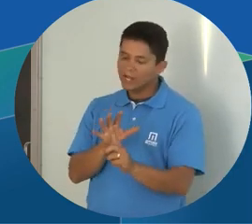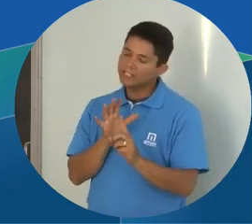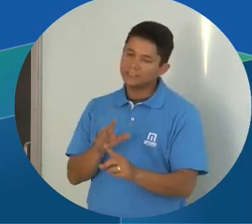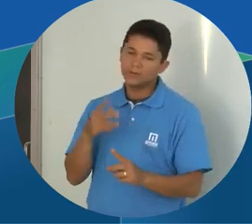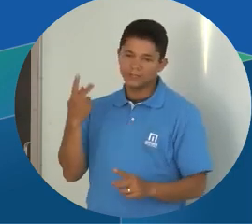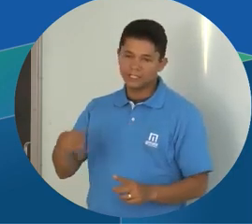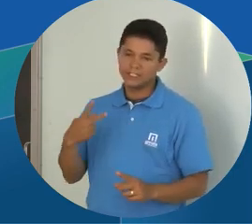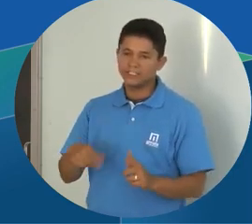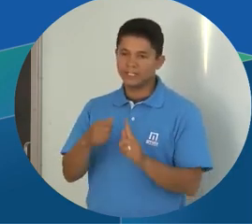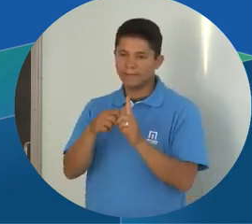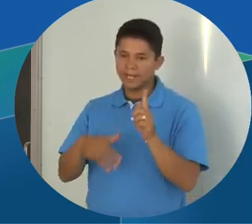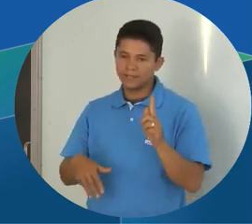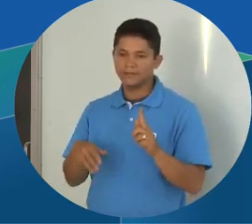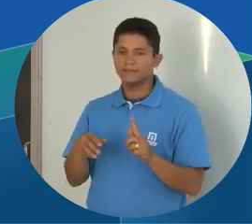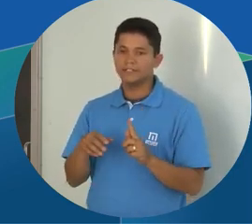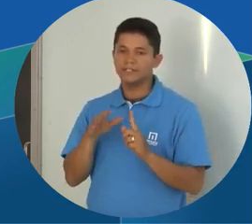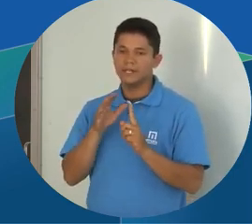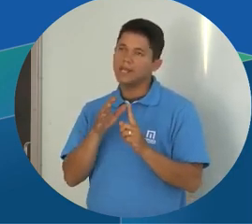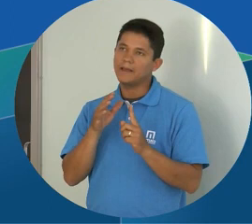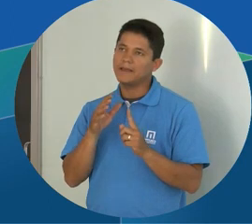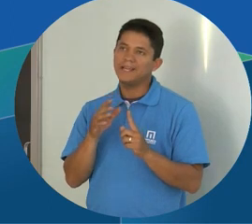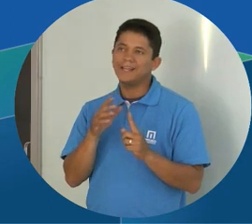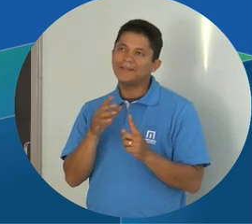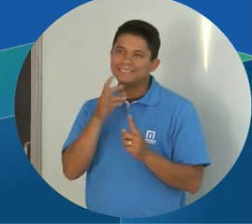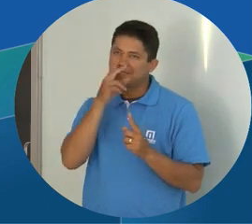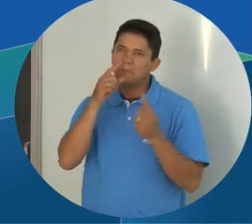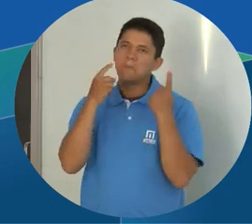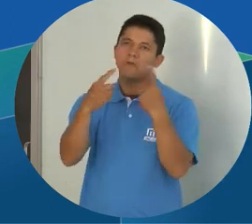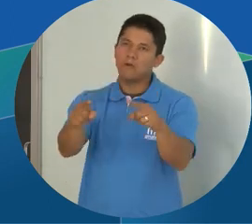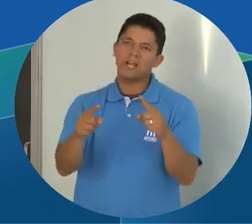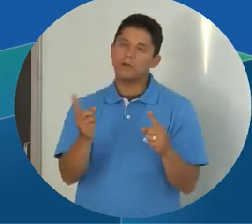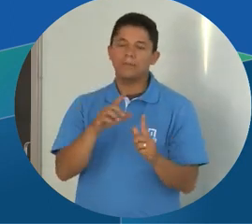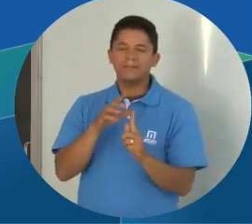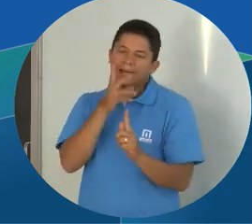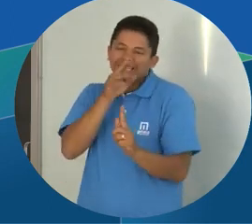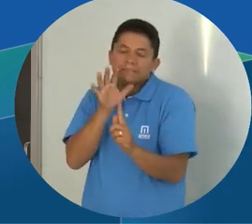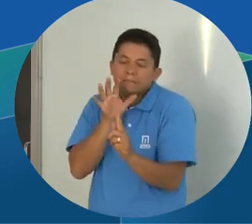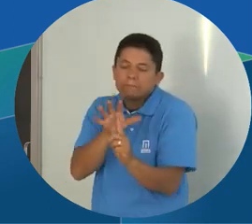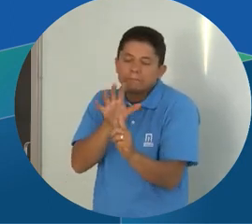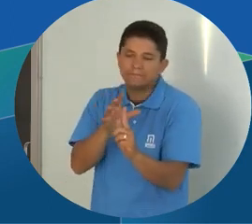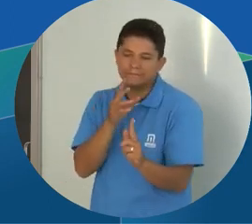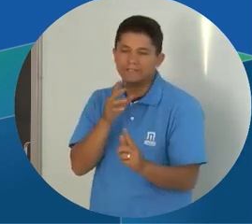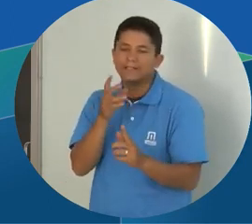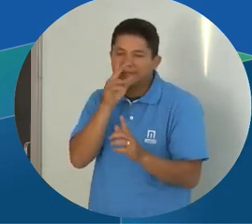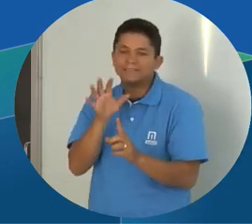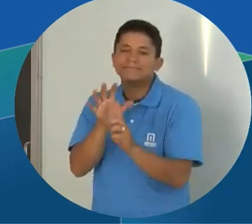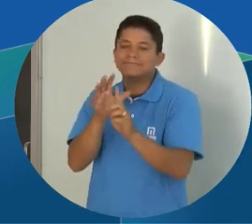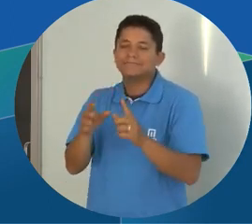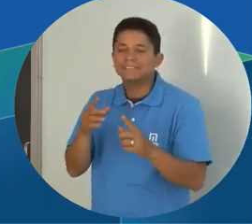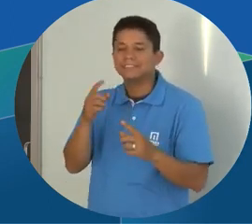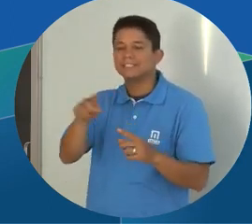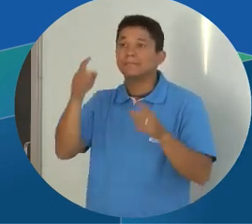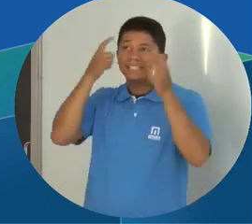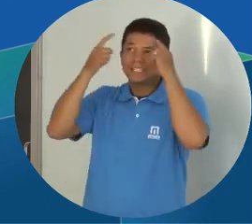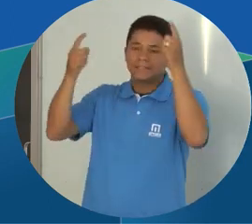acabamos desenvolvendo juntos. E era isso que eu tinha para dizer.